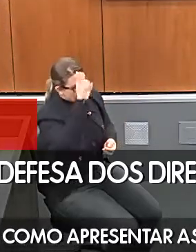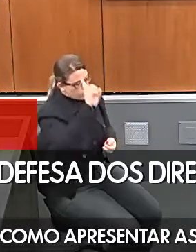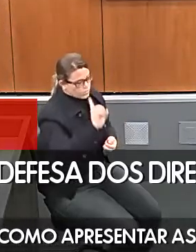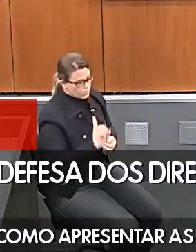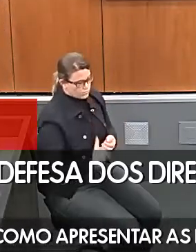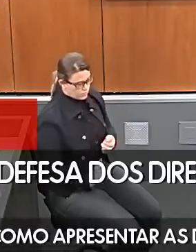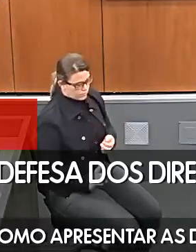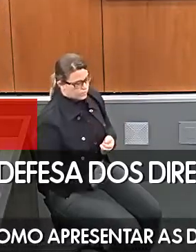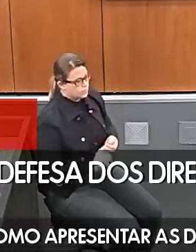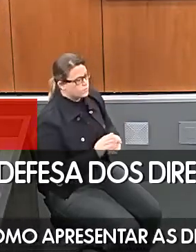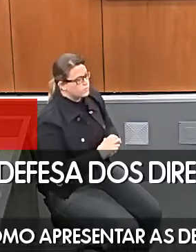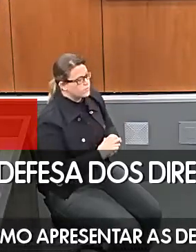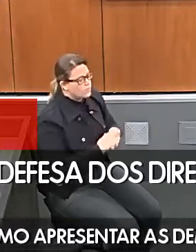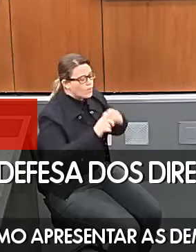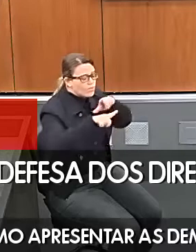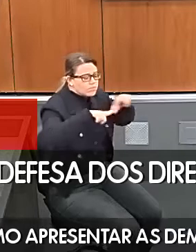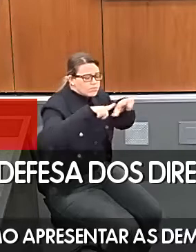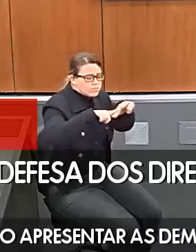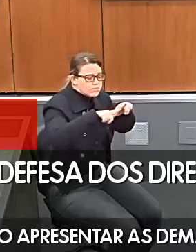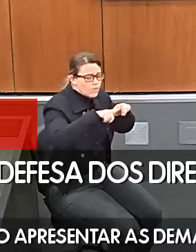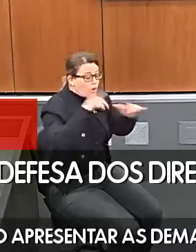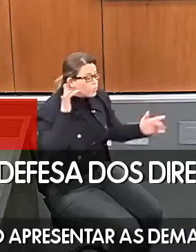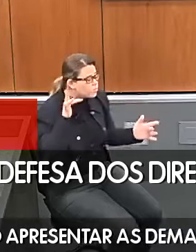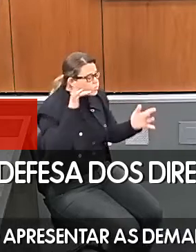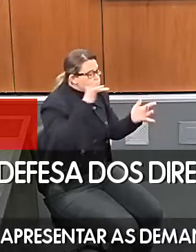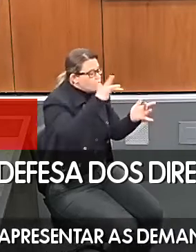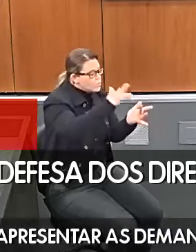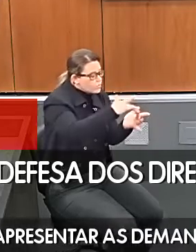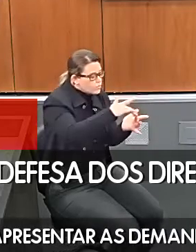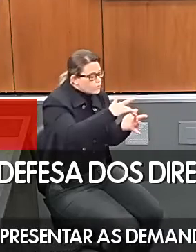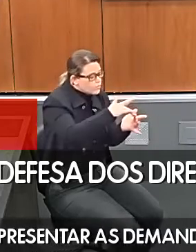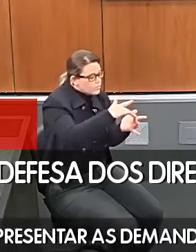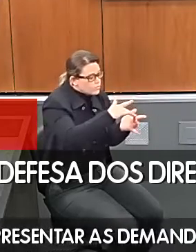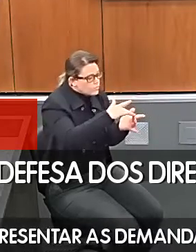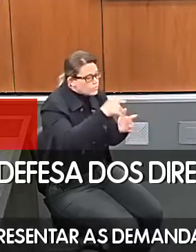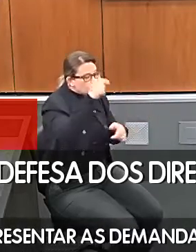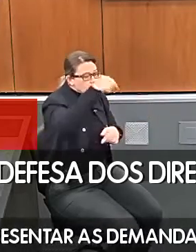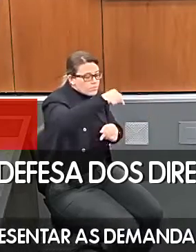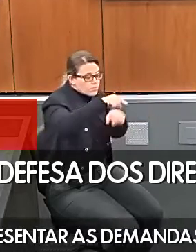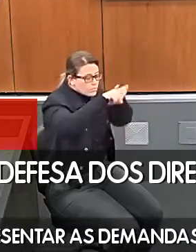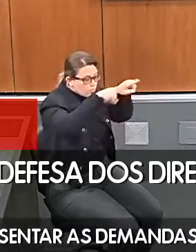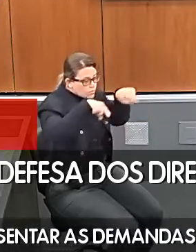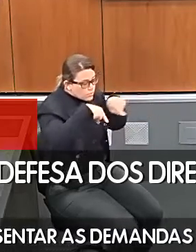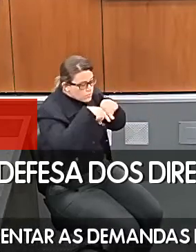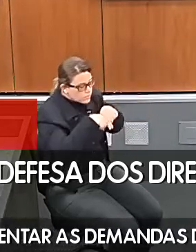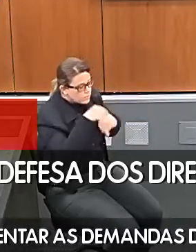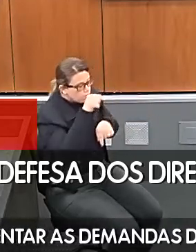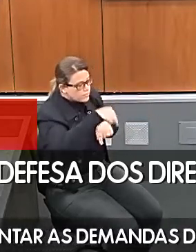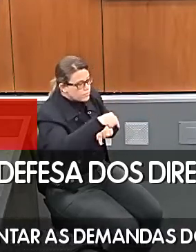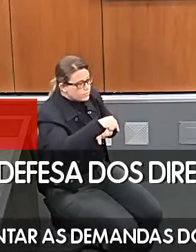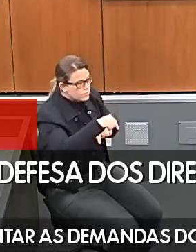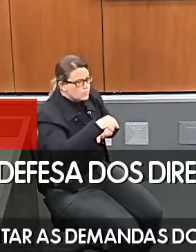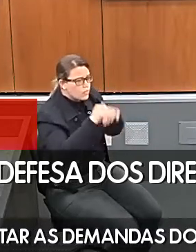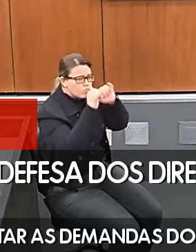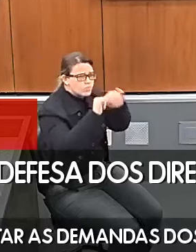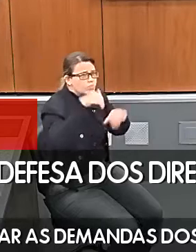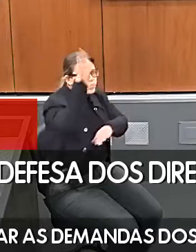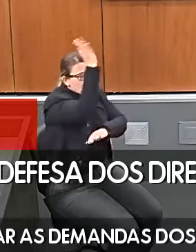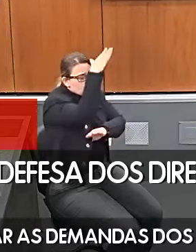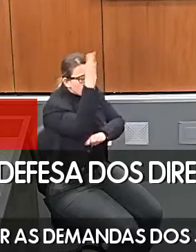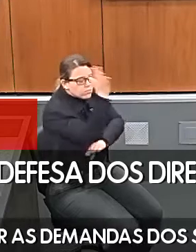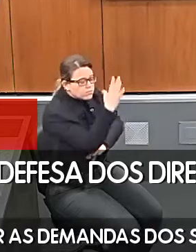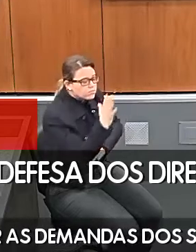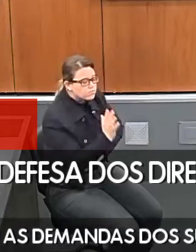que é referenciado aqui na nossa Assembleia e reconhecido por todo o Estado pelo trabalho que